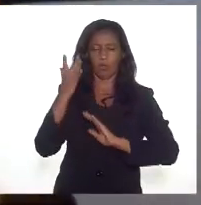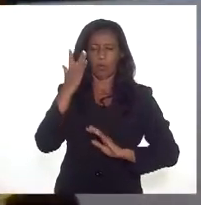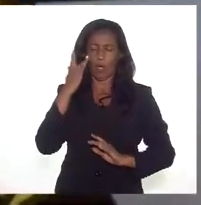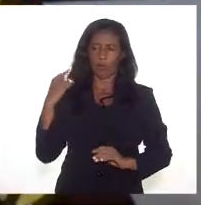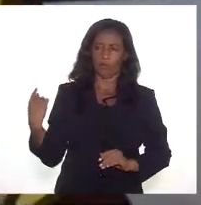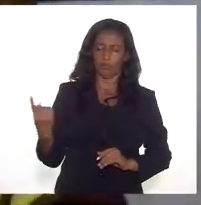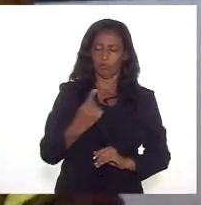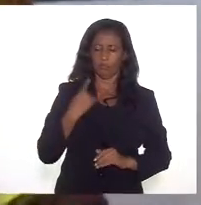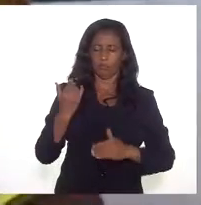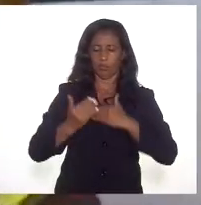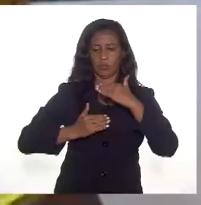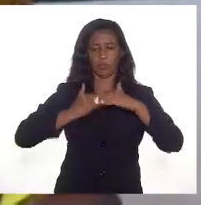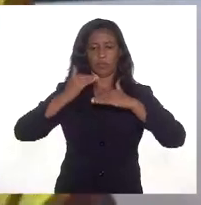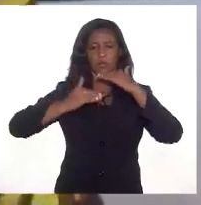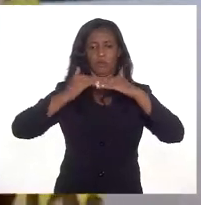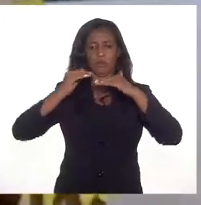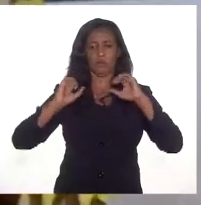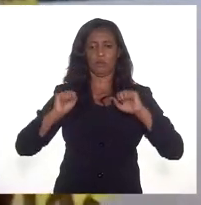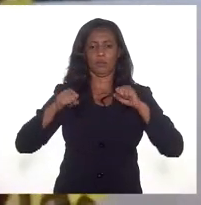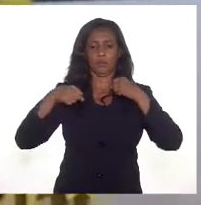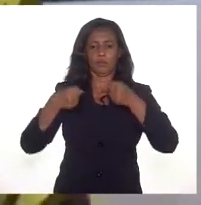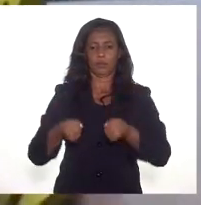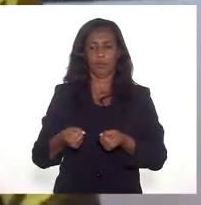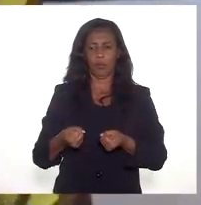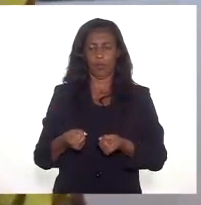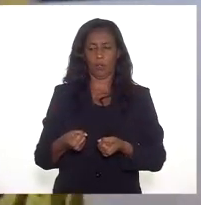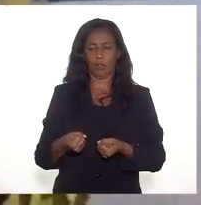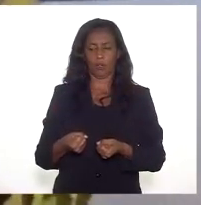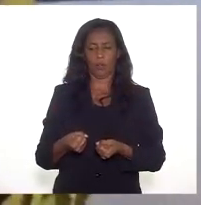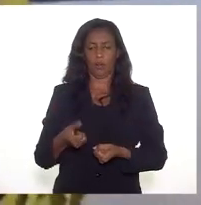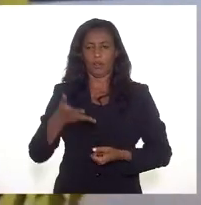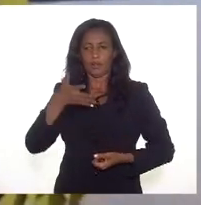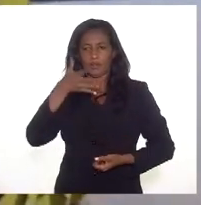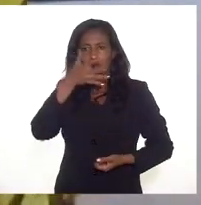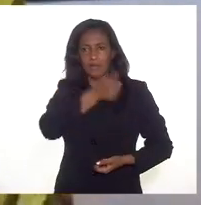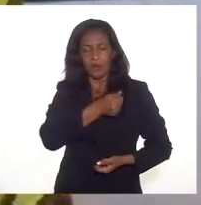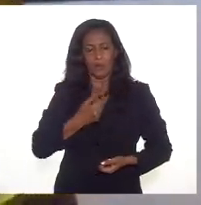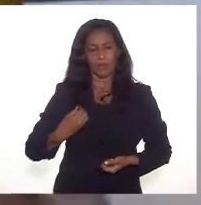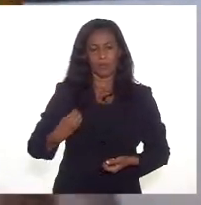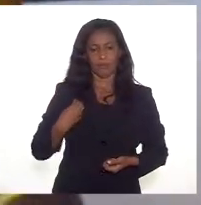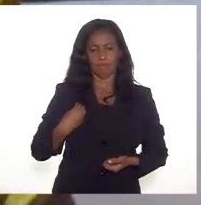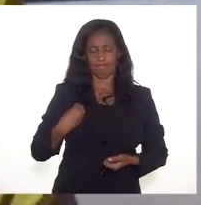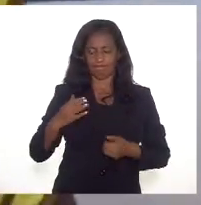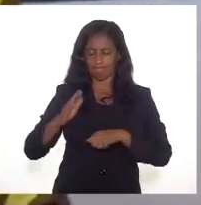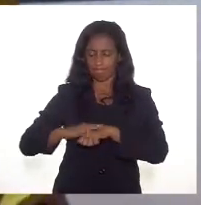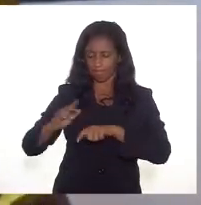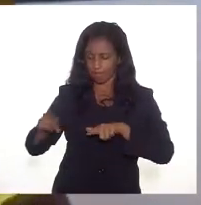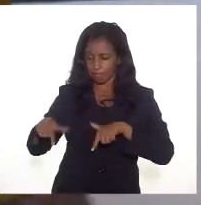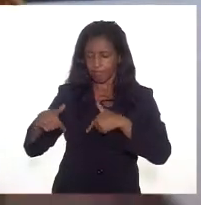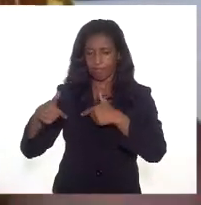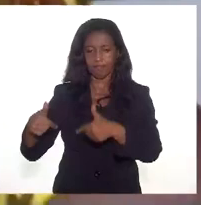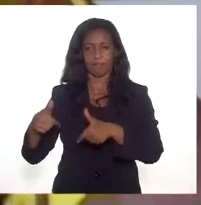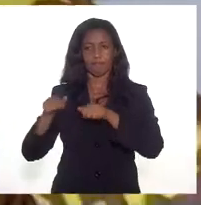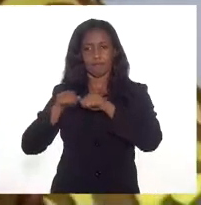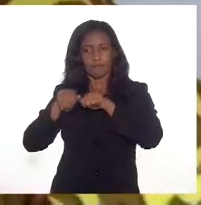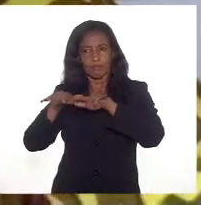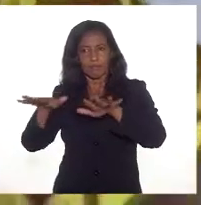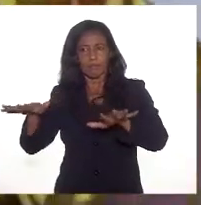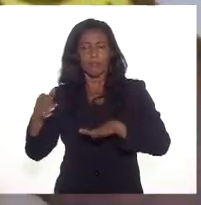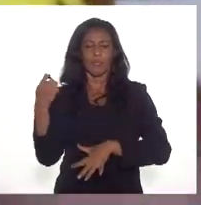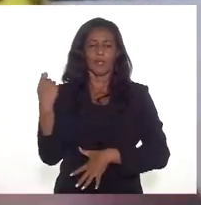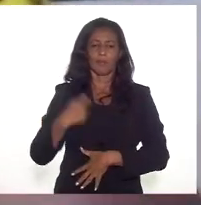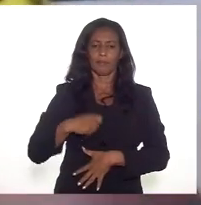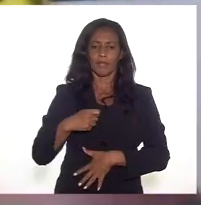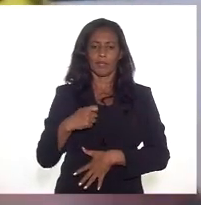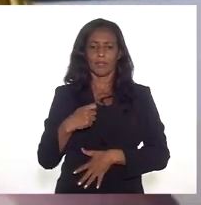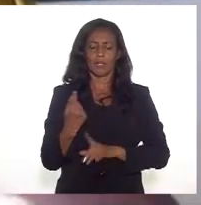estar desenvolvendo todos os esforços para o objetivo de salvar vidas, de enfrentar a pandemia, precisamos